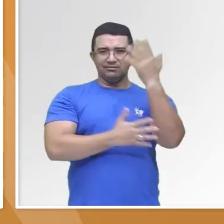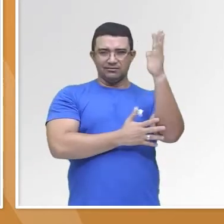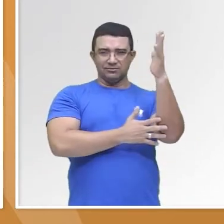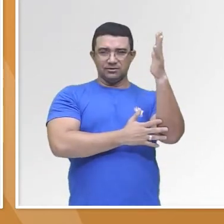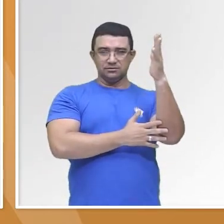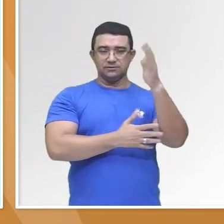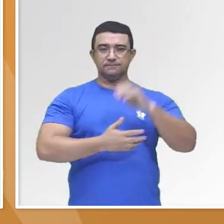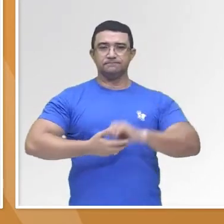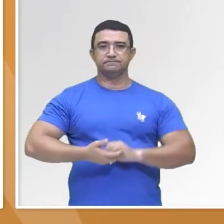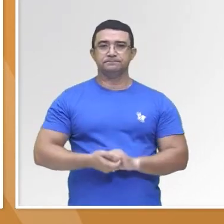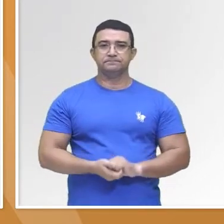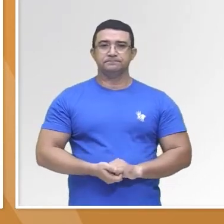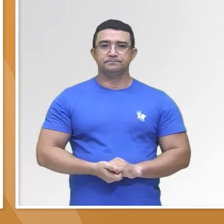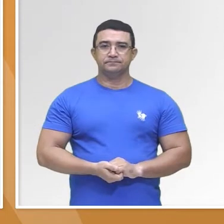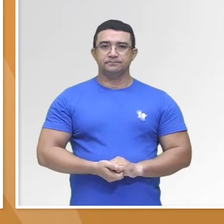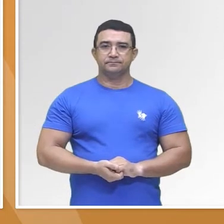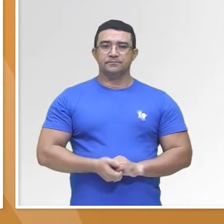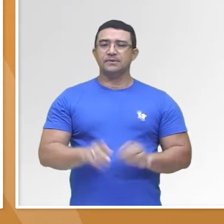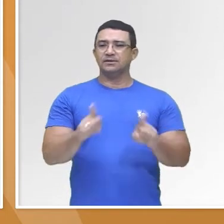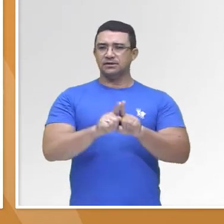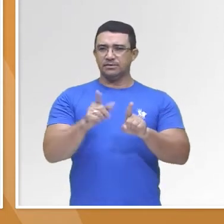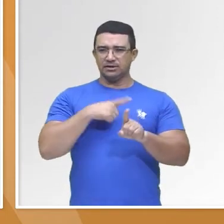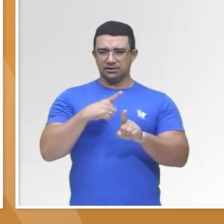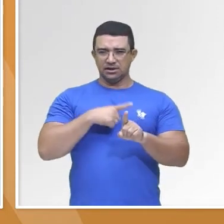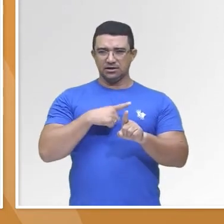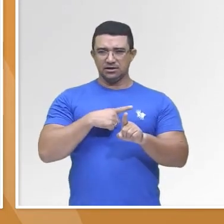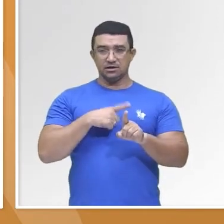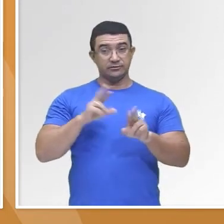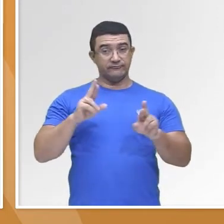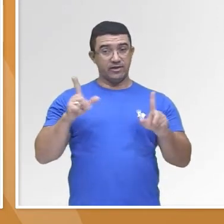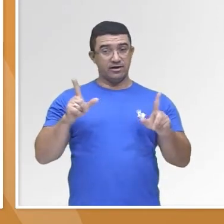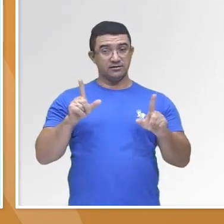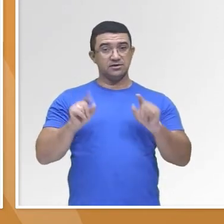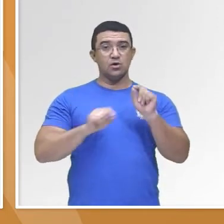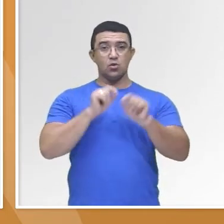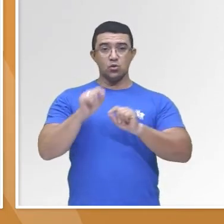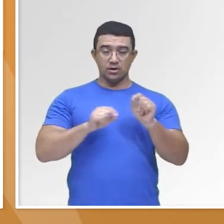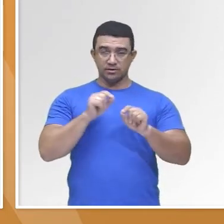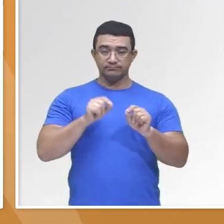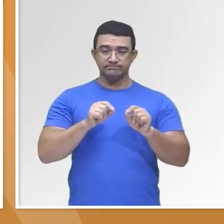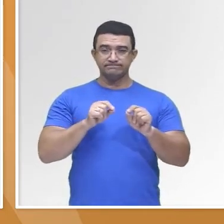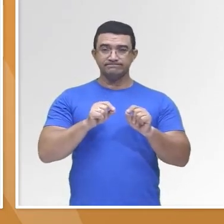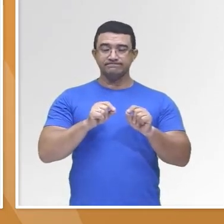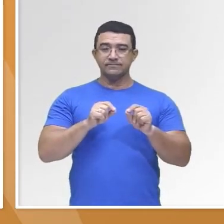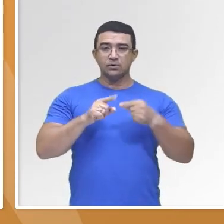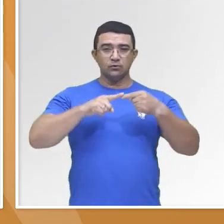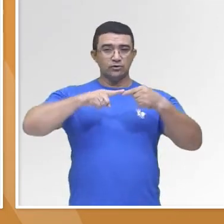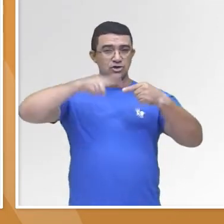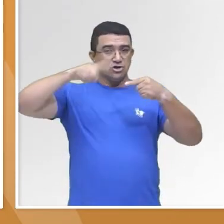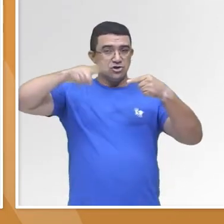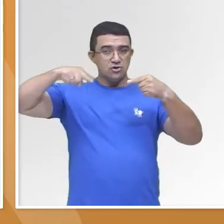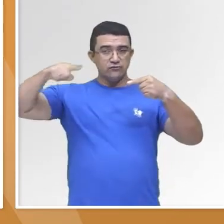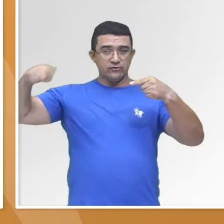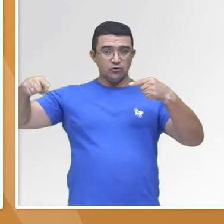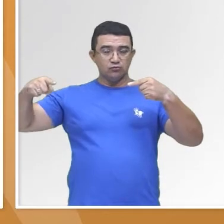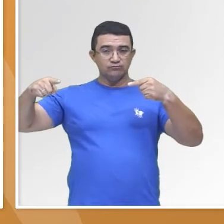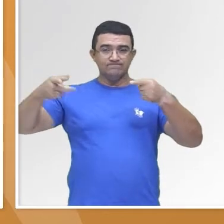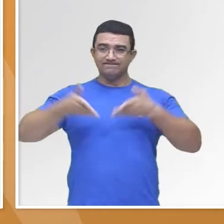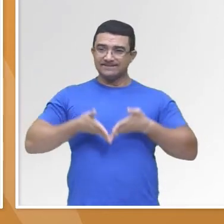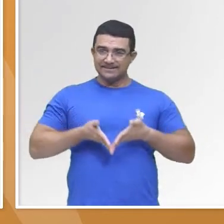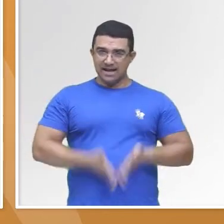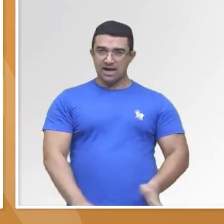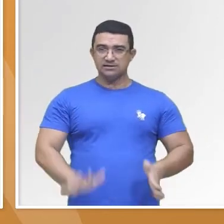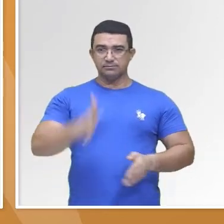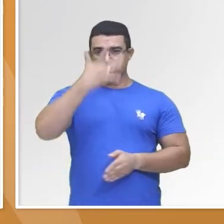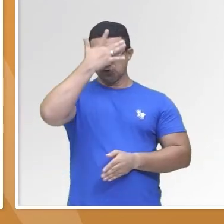a diferença entre a taxa de natalidade e a taxa de